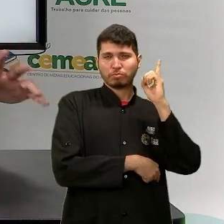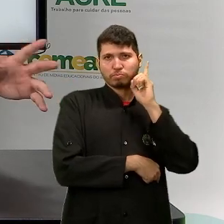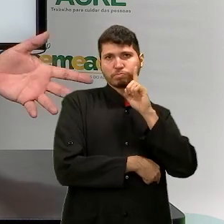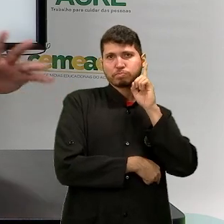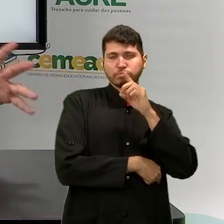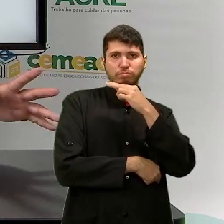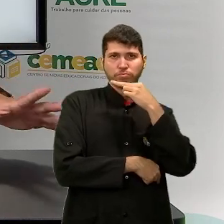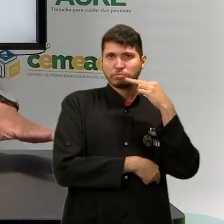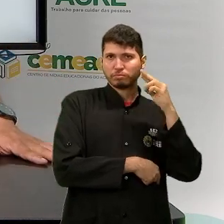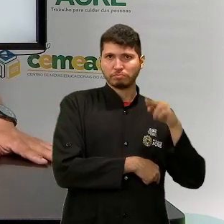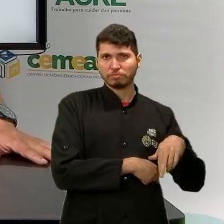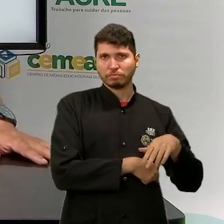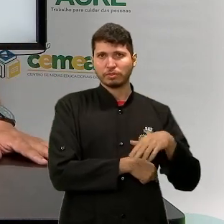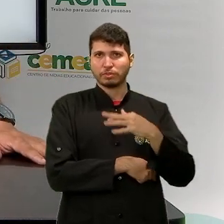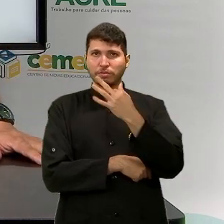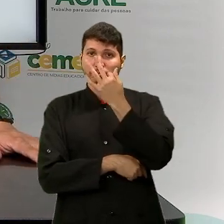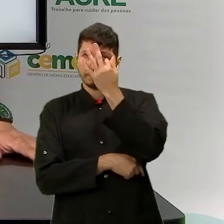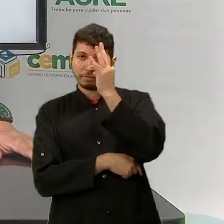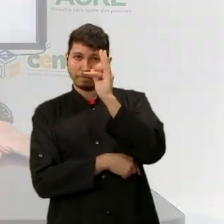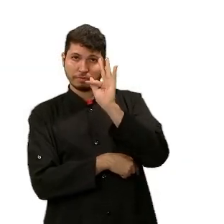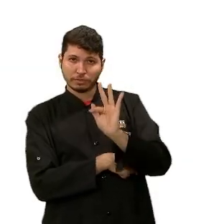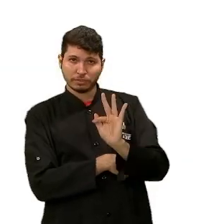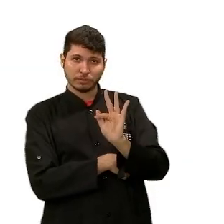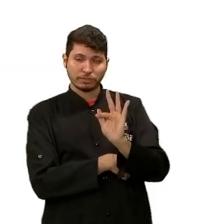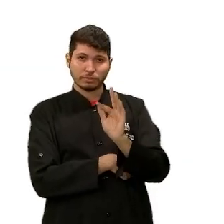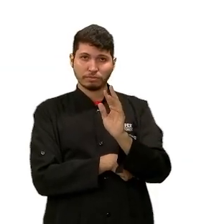gigantesco. França e Reino Unido nem tanto.